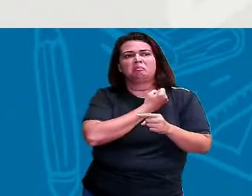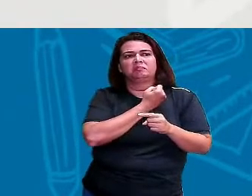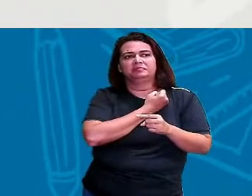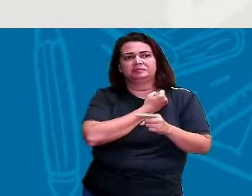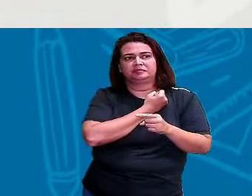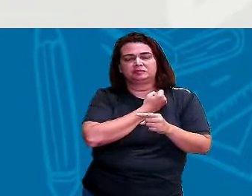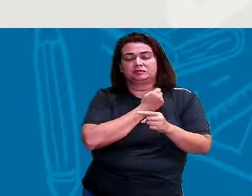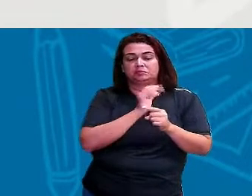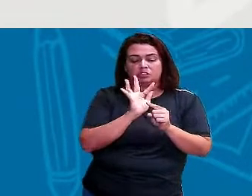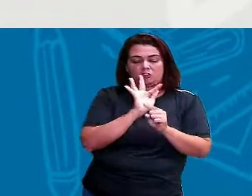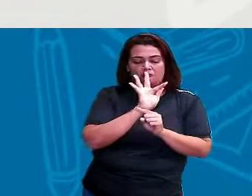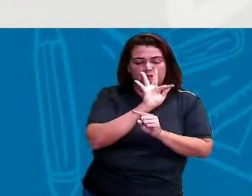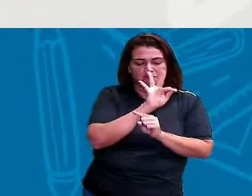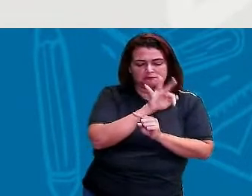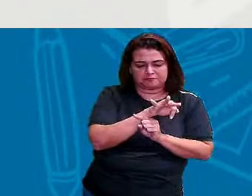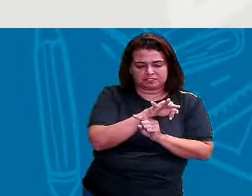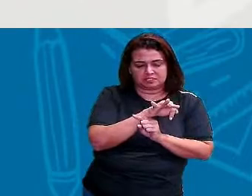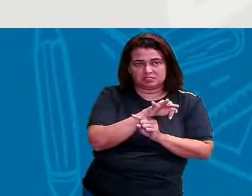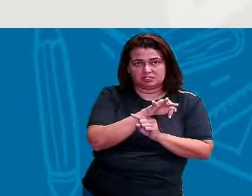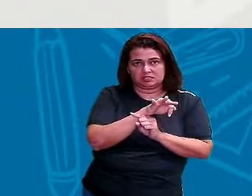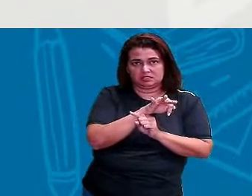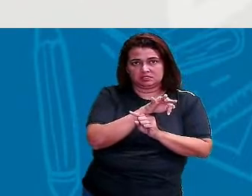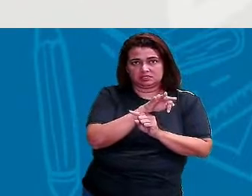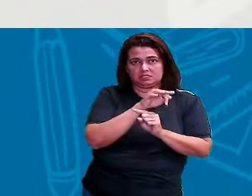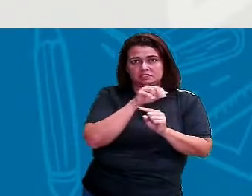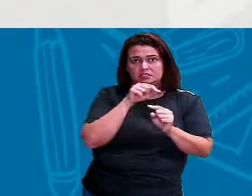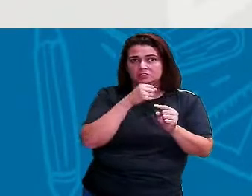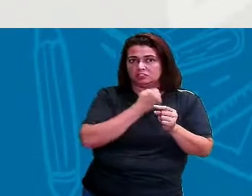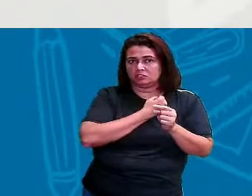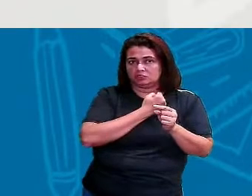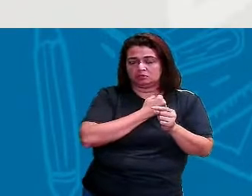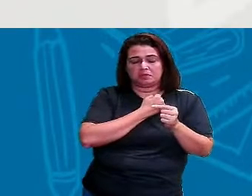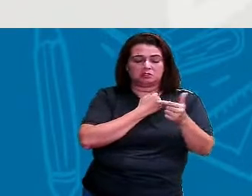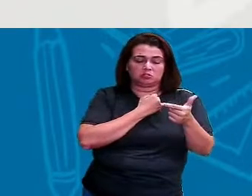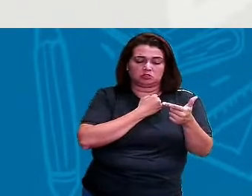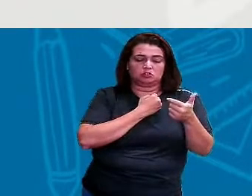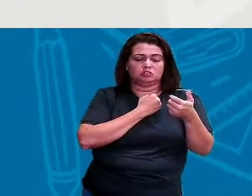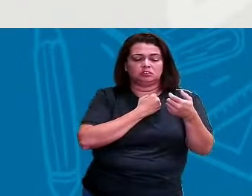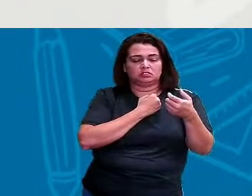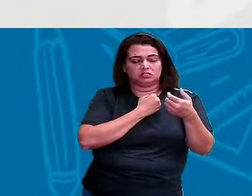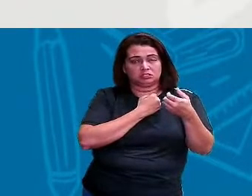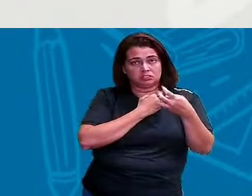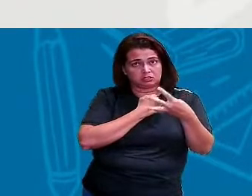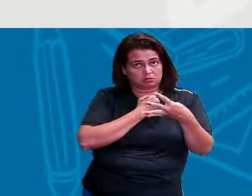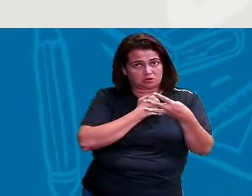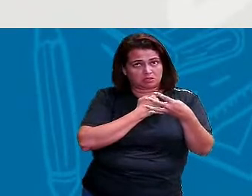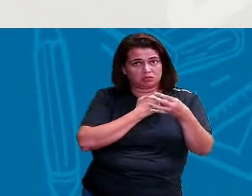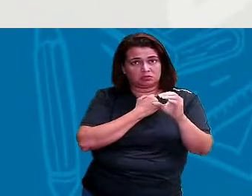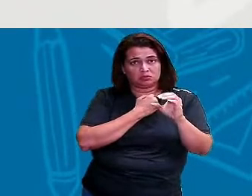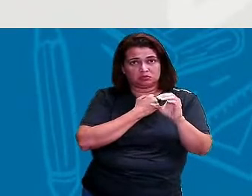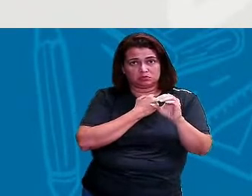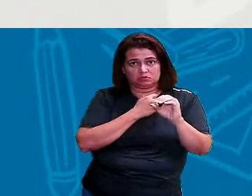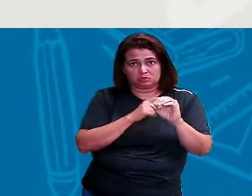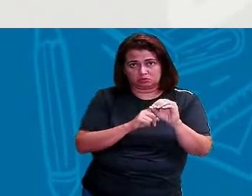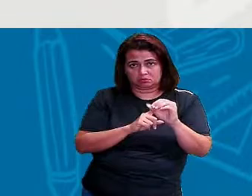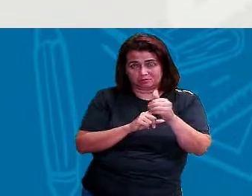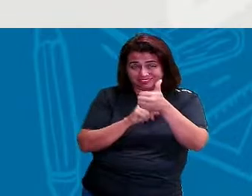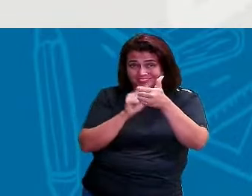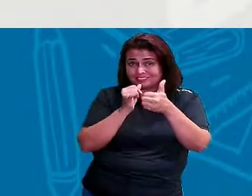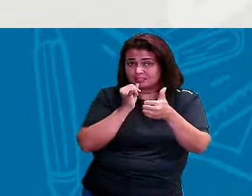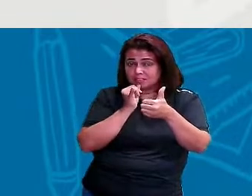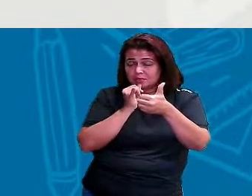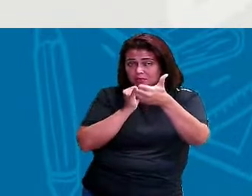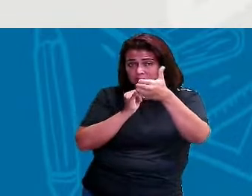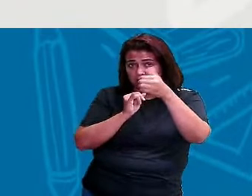com esses números, ele vai ser um número par. Como assim, professora? O 10 não é par? Por que o 10 é